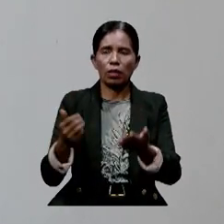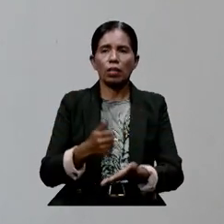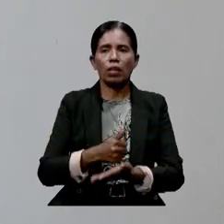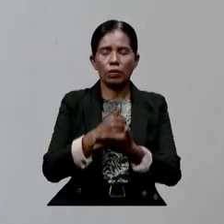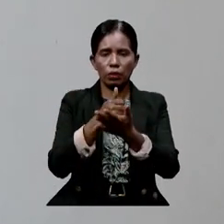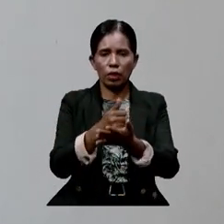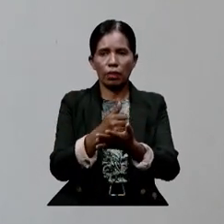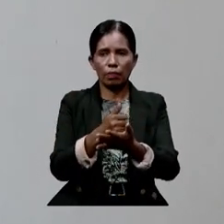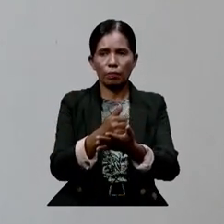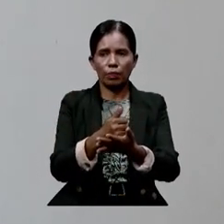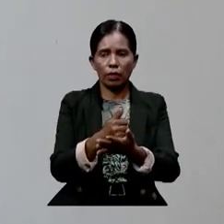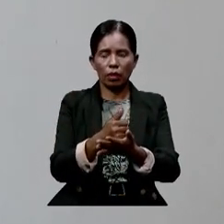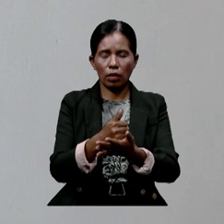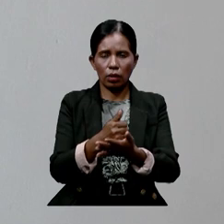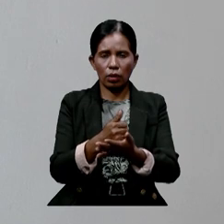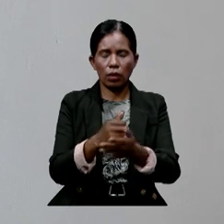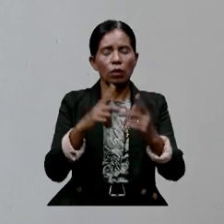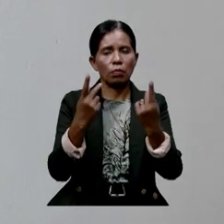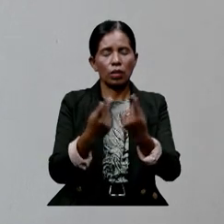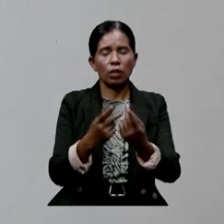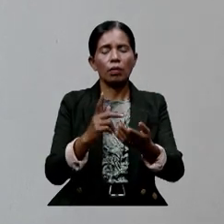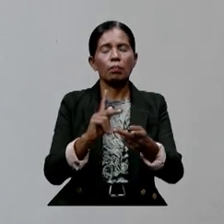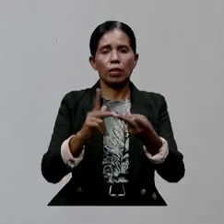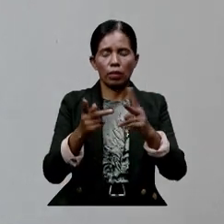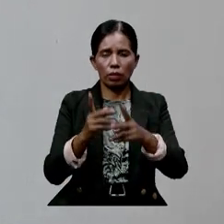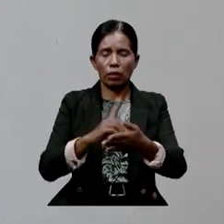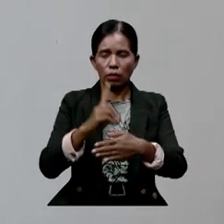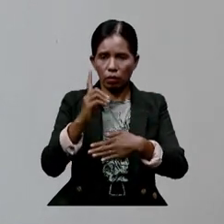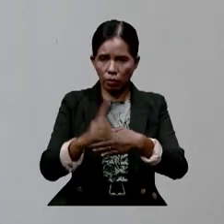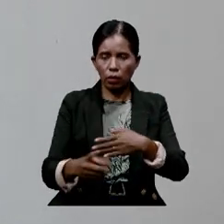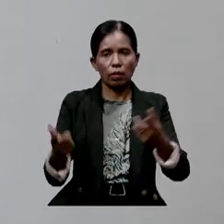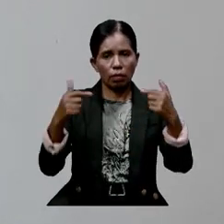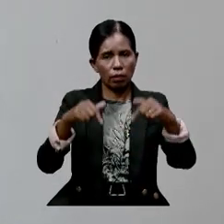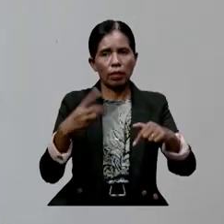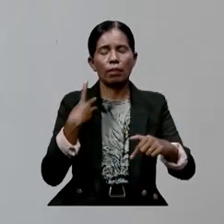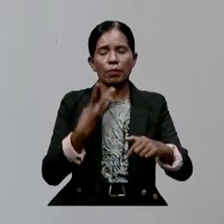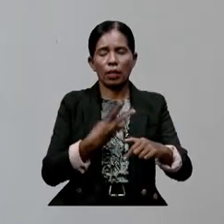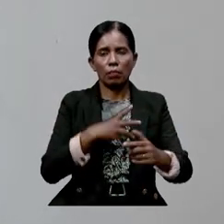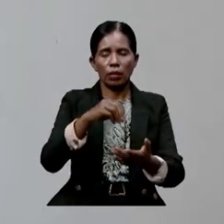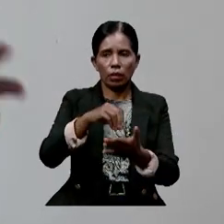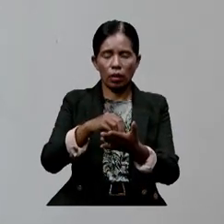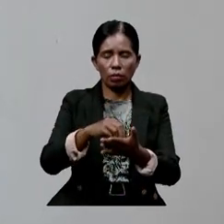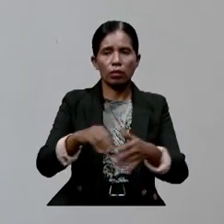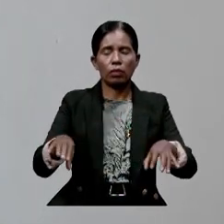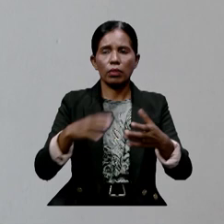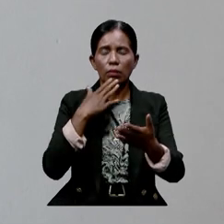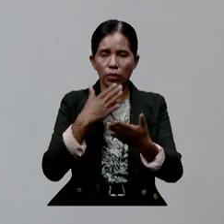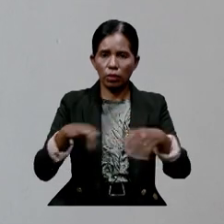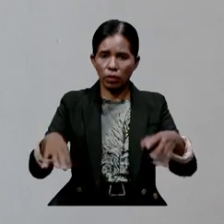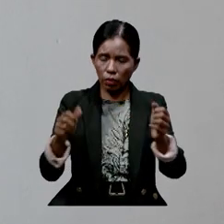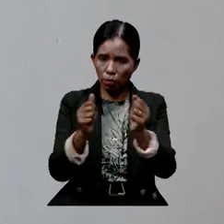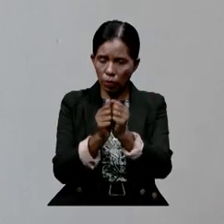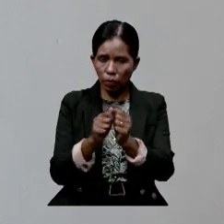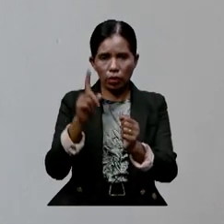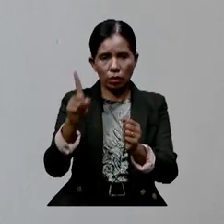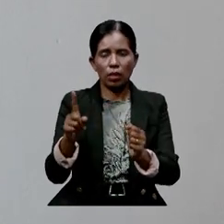BEMA que o setor, o seu parceiro de desenvolvimento mai, a mim cria unidade de coordenação e da Hamutuk, para